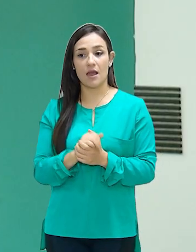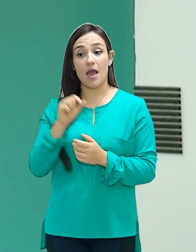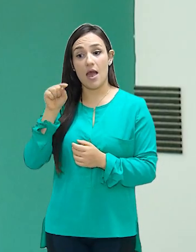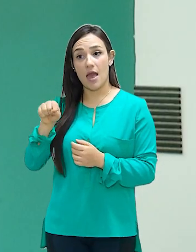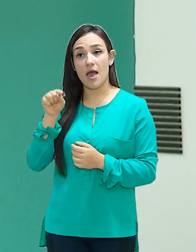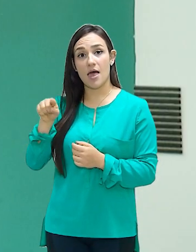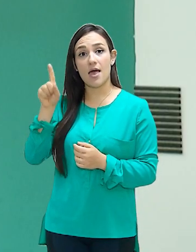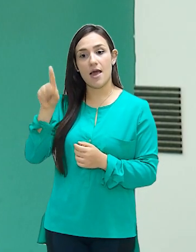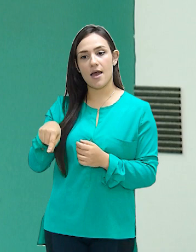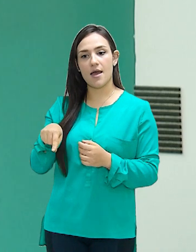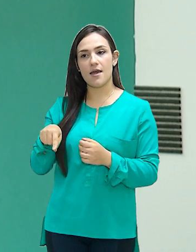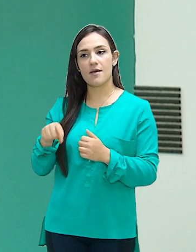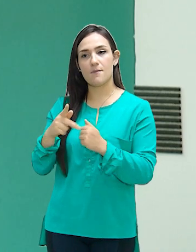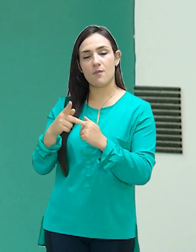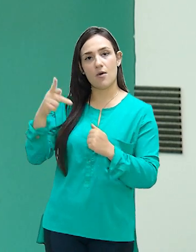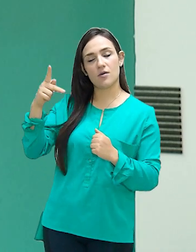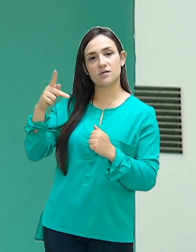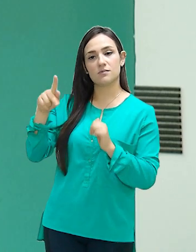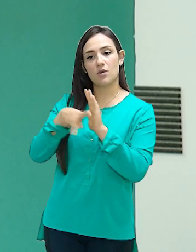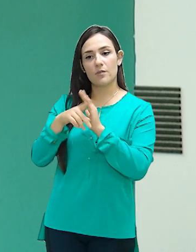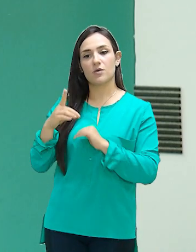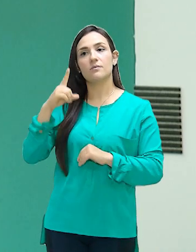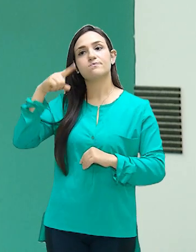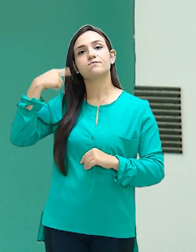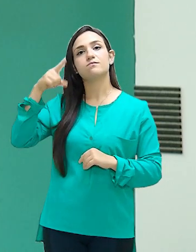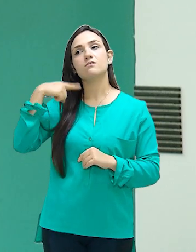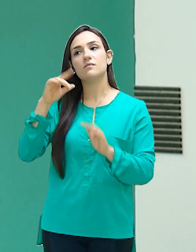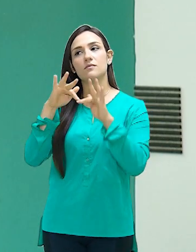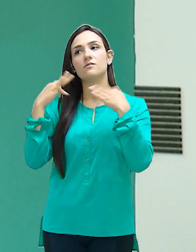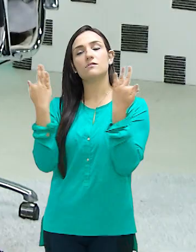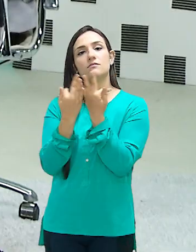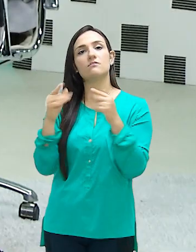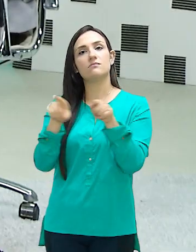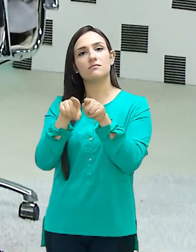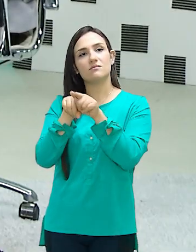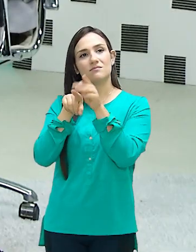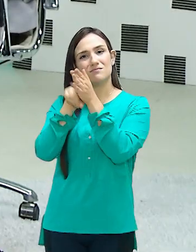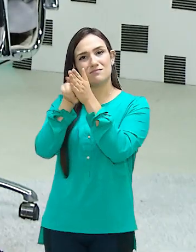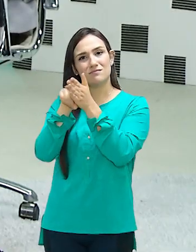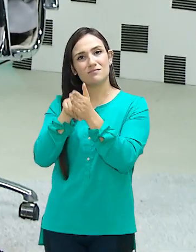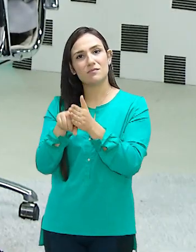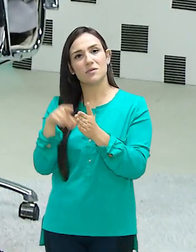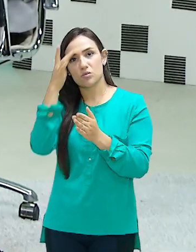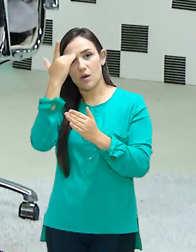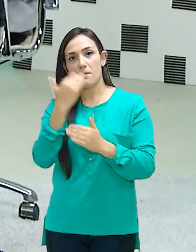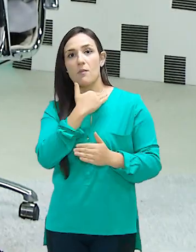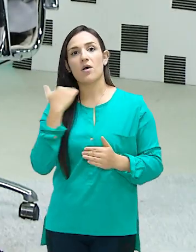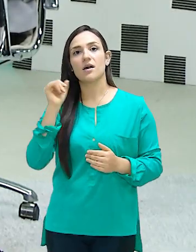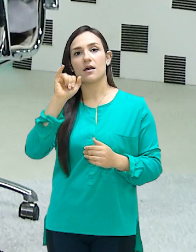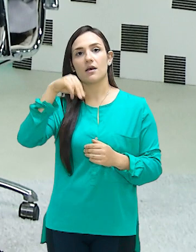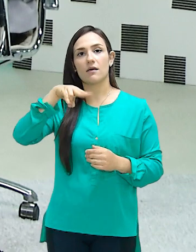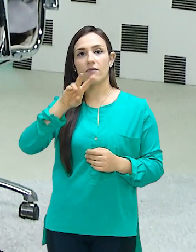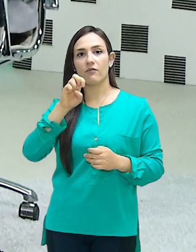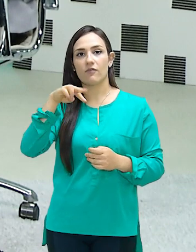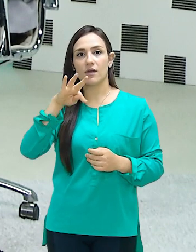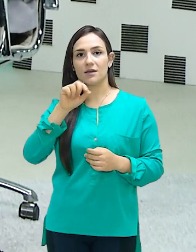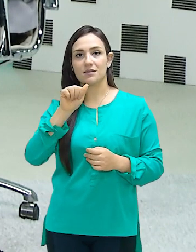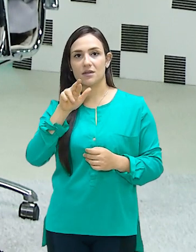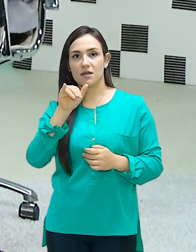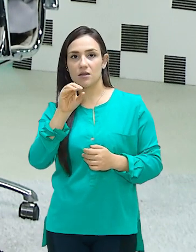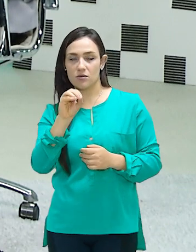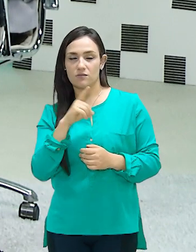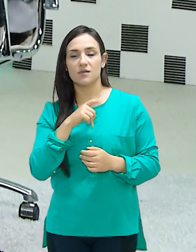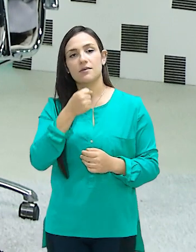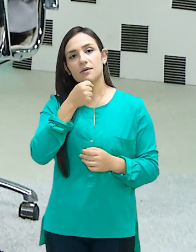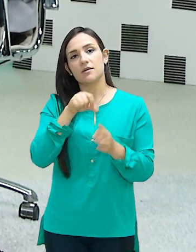que é especialista em direito da família e também inventários. Nós vamos com uma reportagem e voltamos